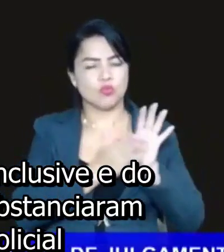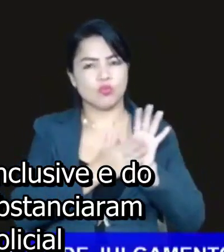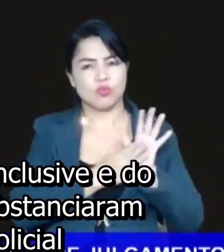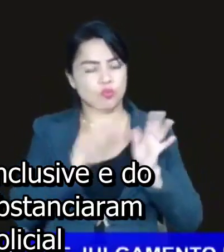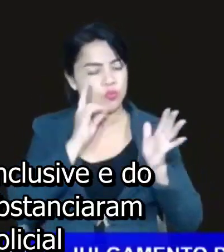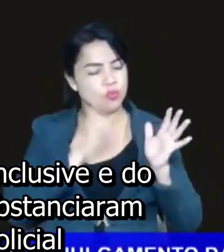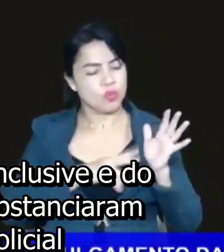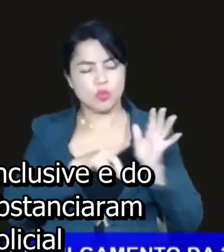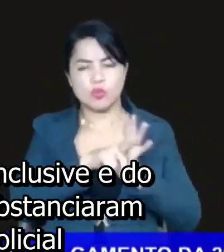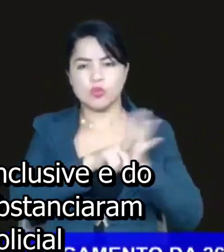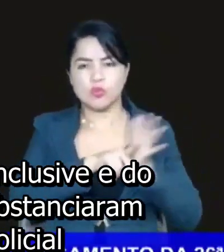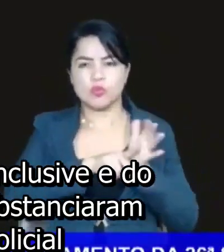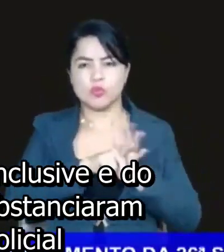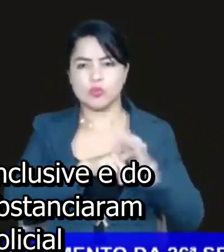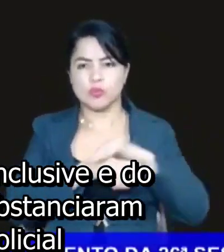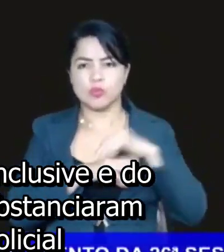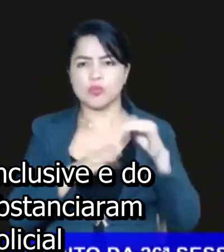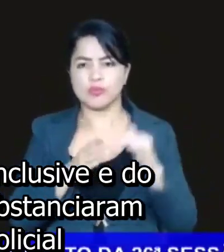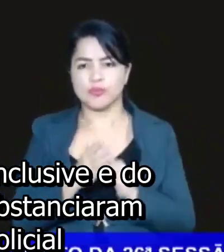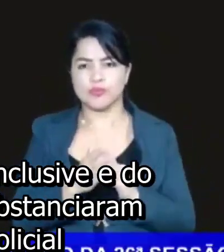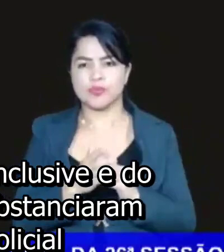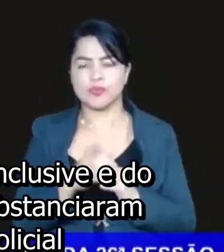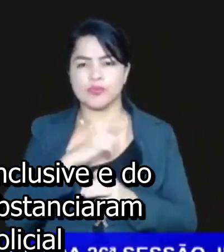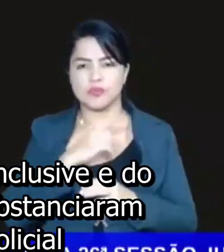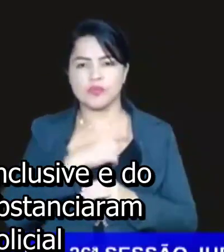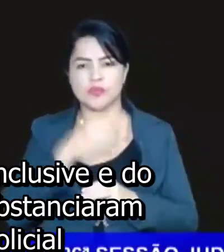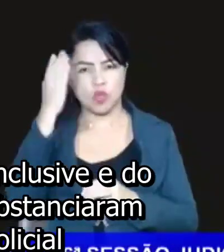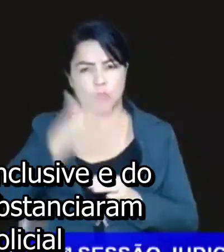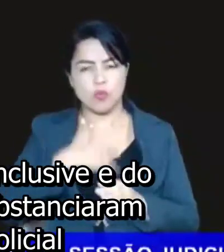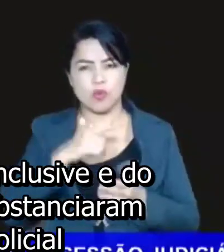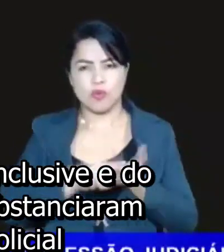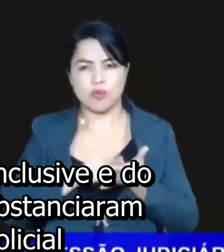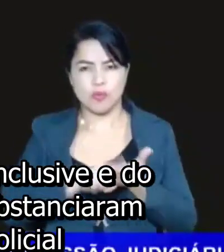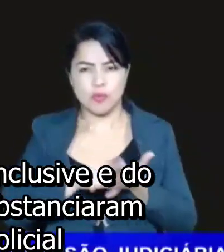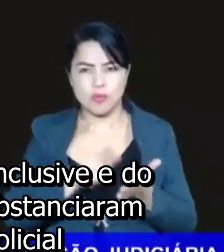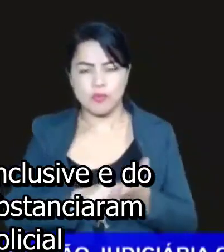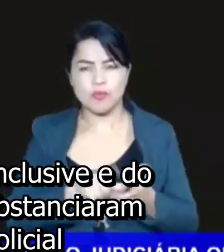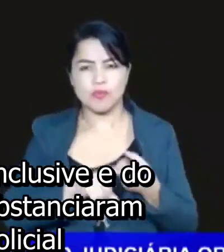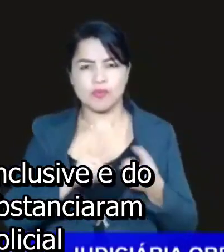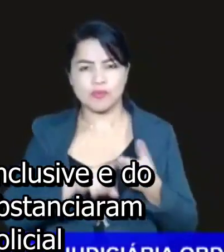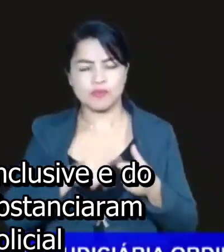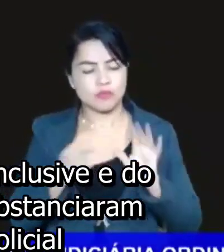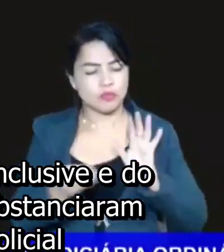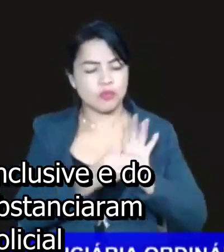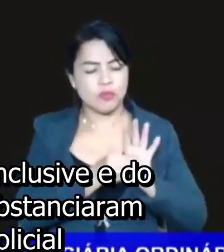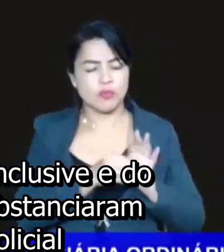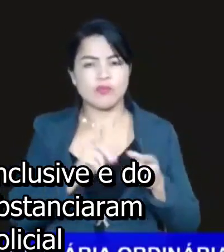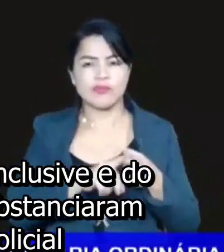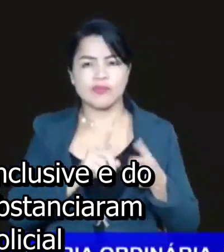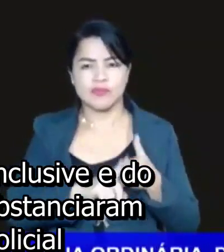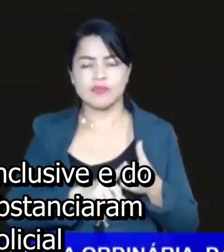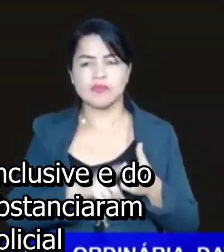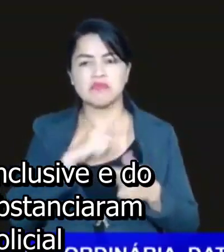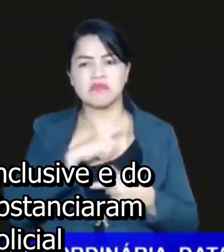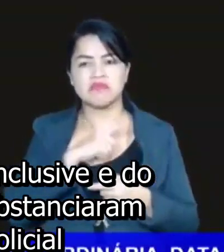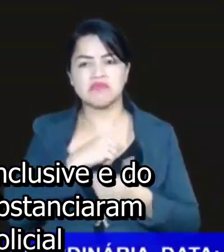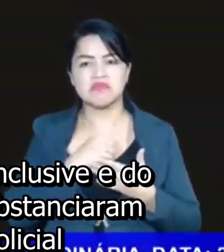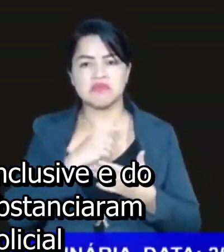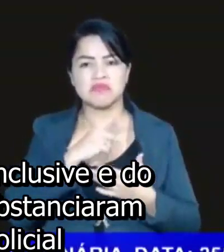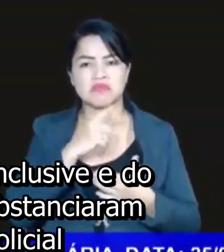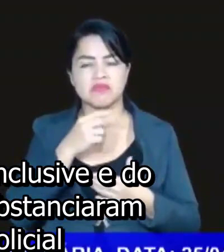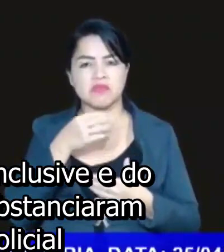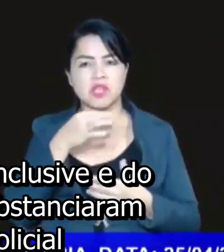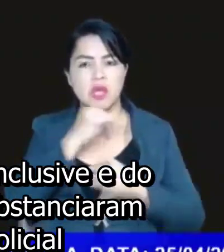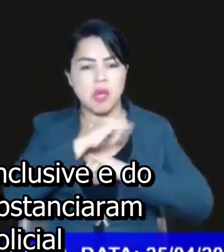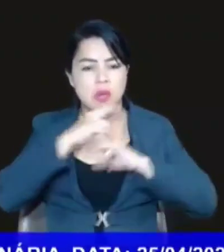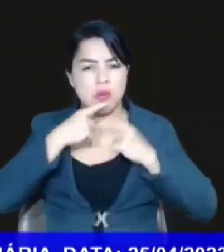colhidos, inclusive provas documentais consistentes nos autos que consubstanciaram o oferecimento da denúncia,